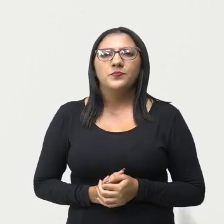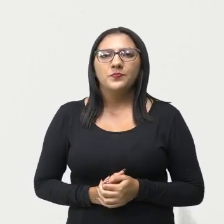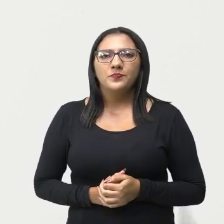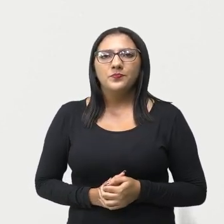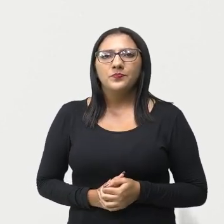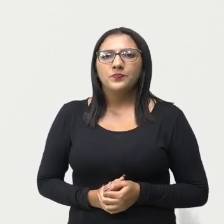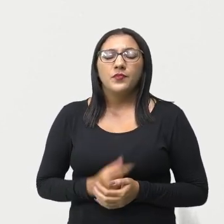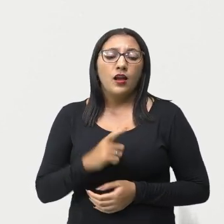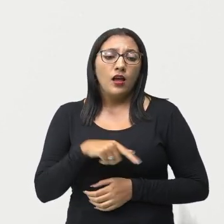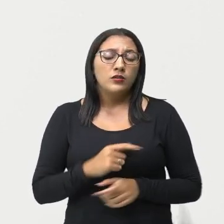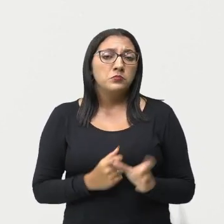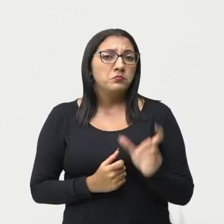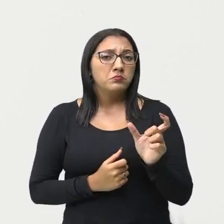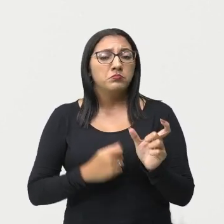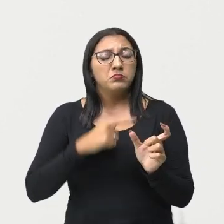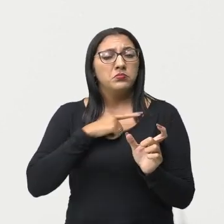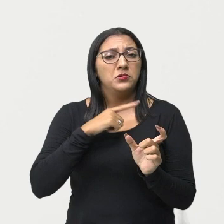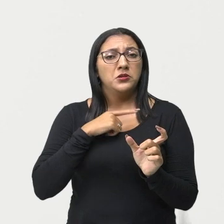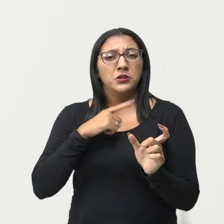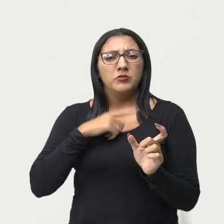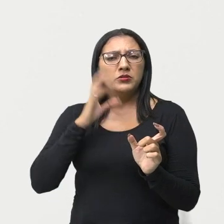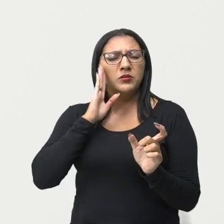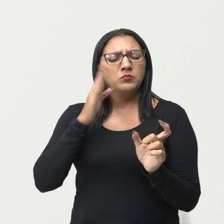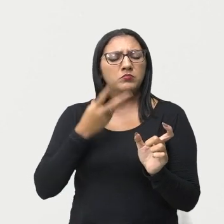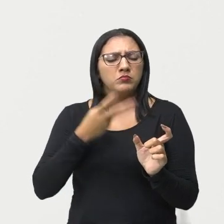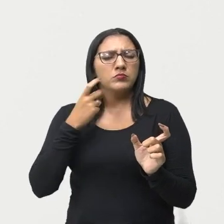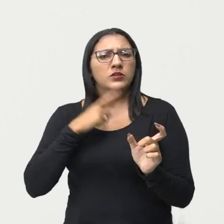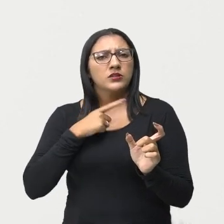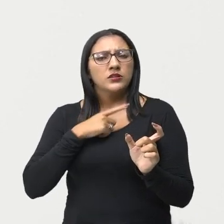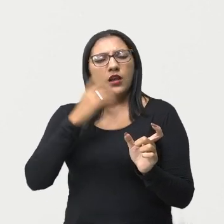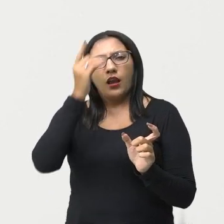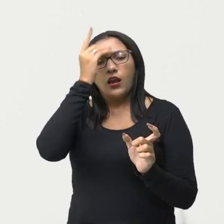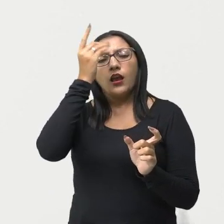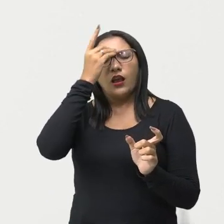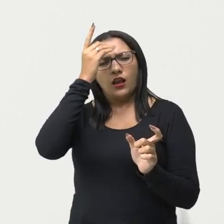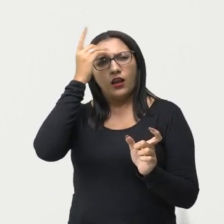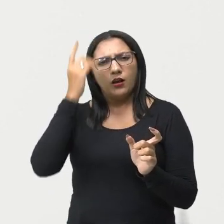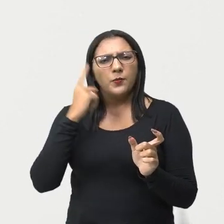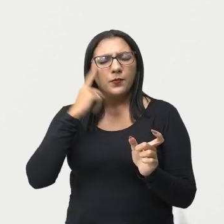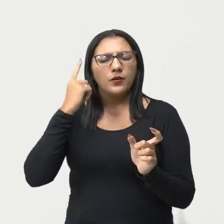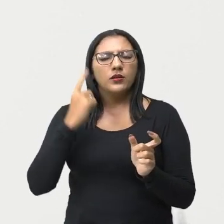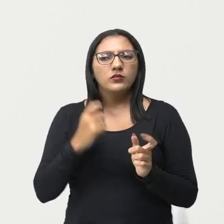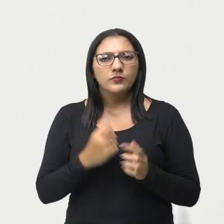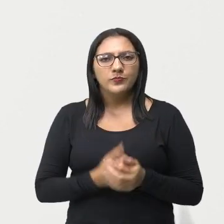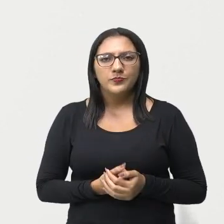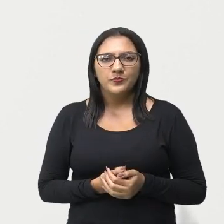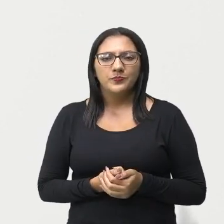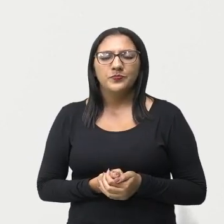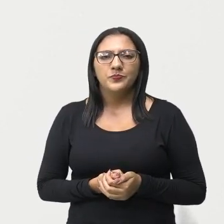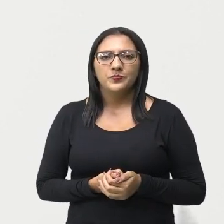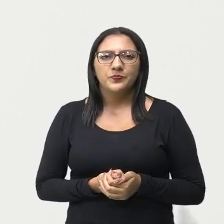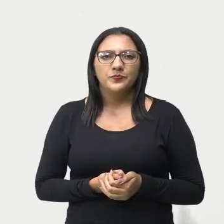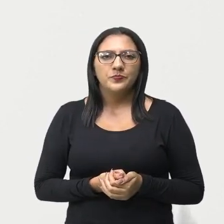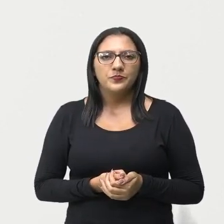Essa palavra que vai estabelecer para a gente essas ideias, ok?